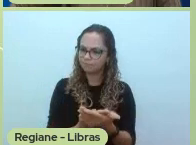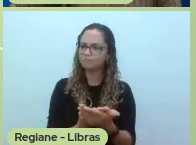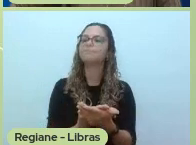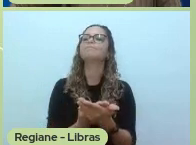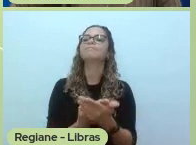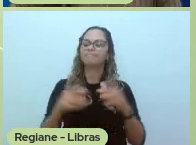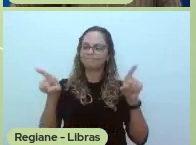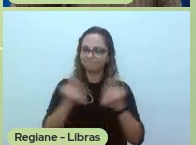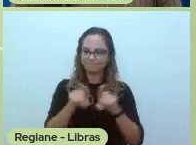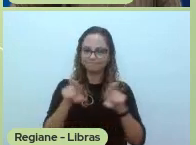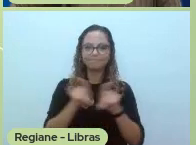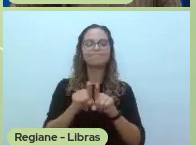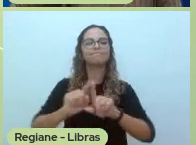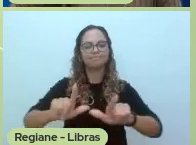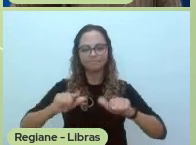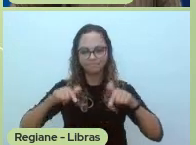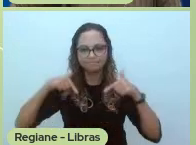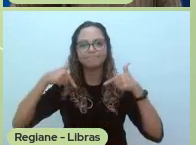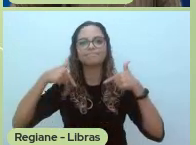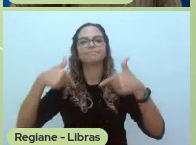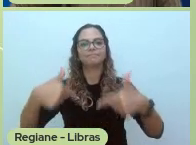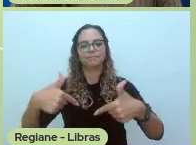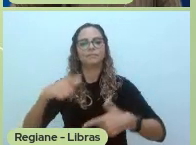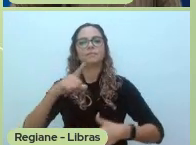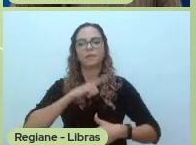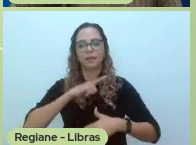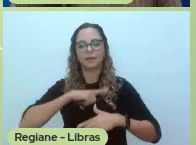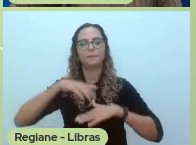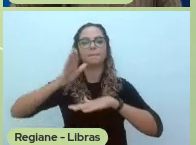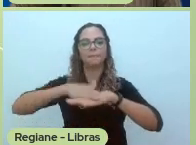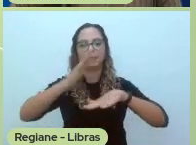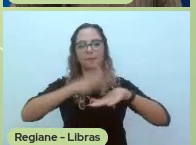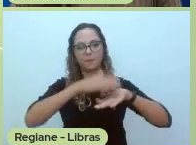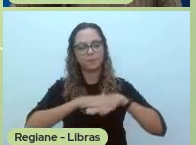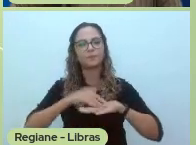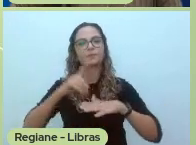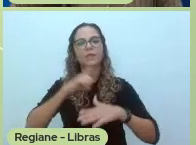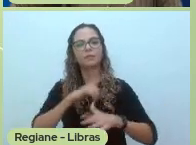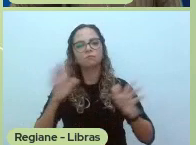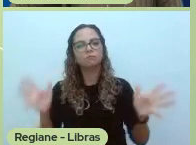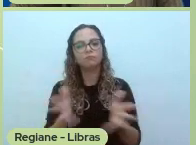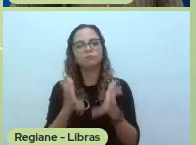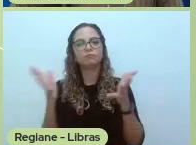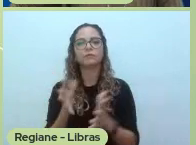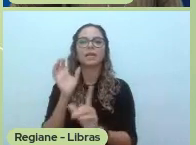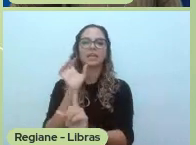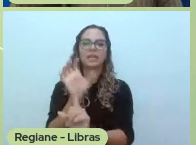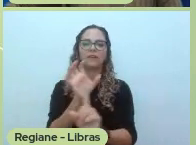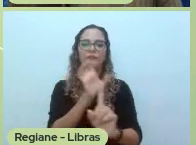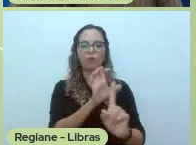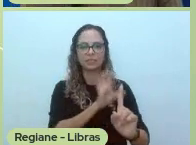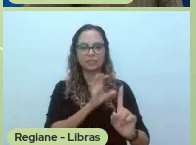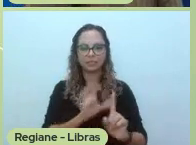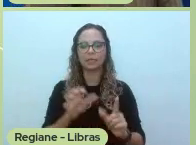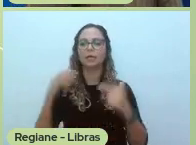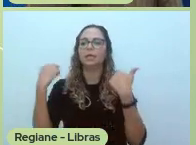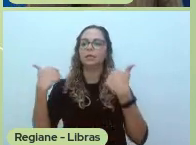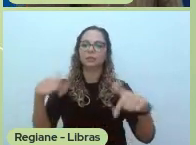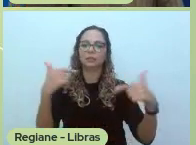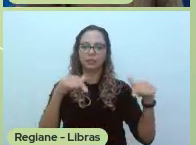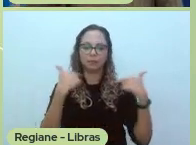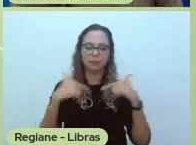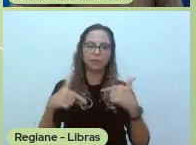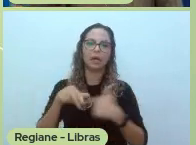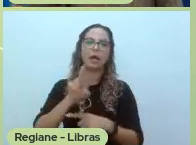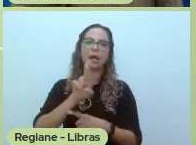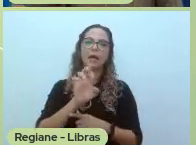tem um papel dentro da organização de influenciar, de trabalhar em rede, de criar essas